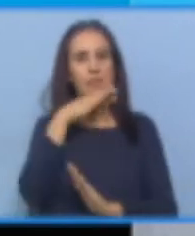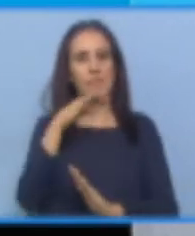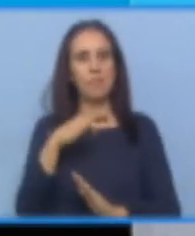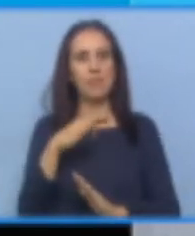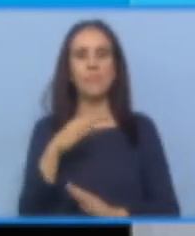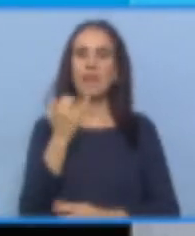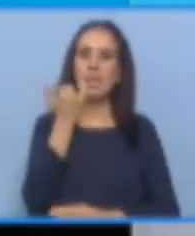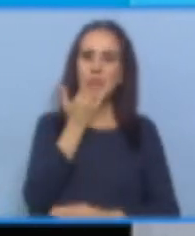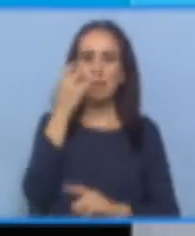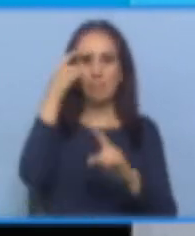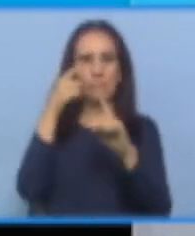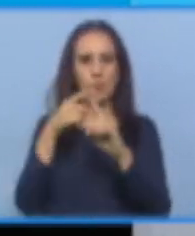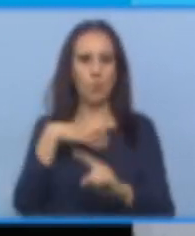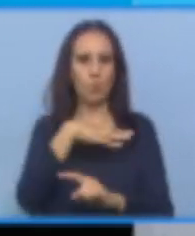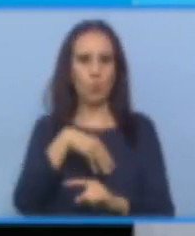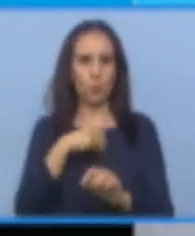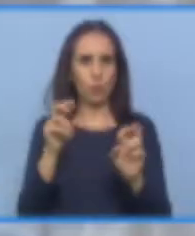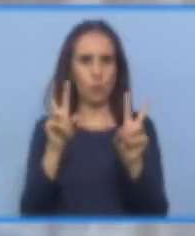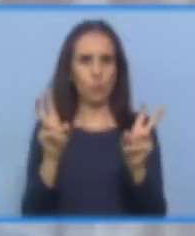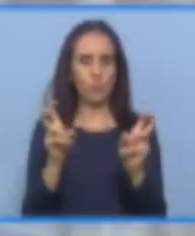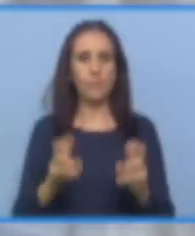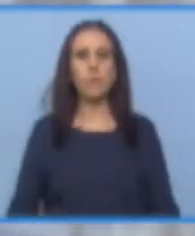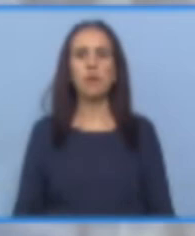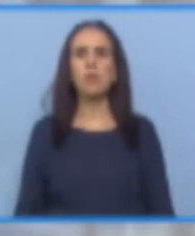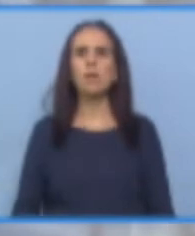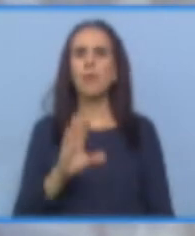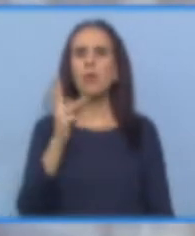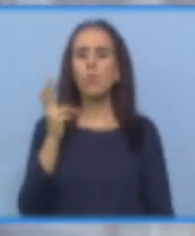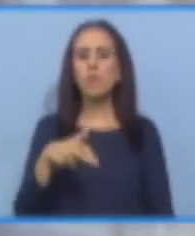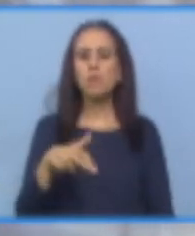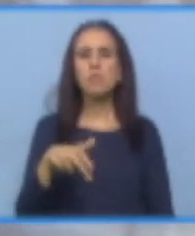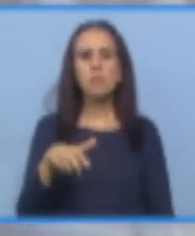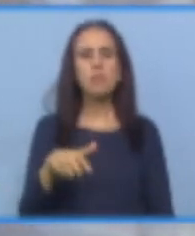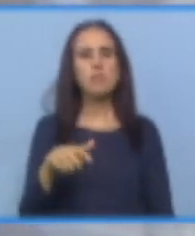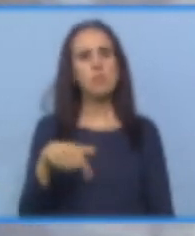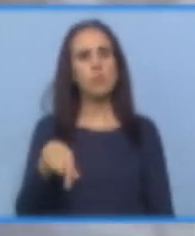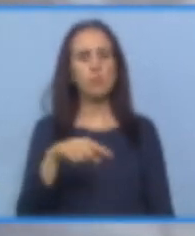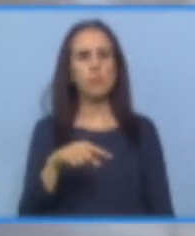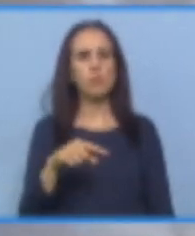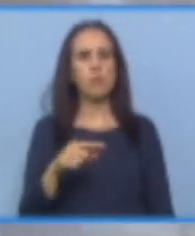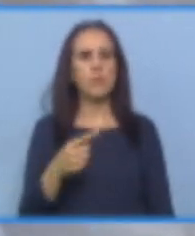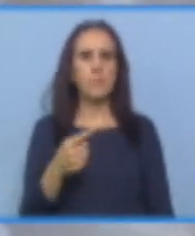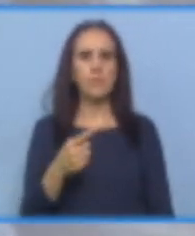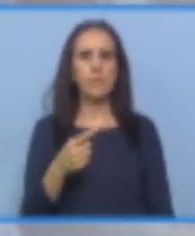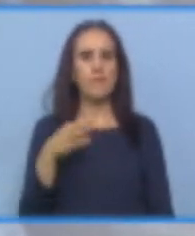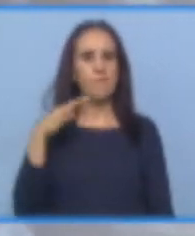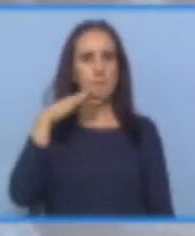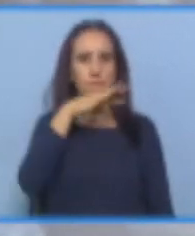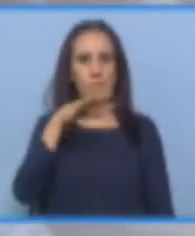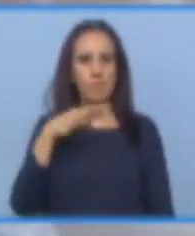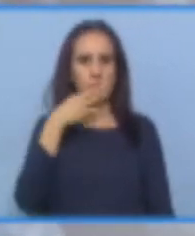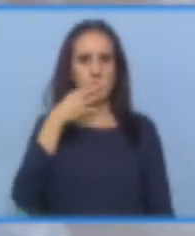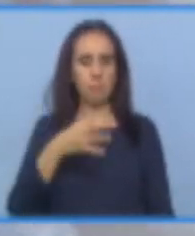para o mundo. Acontece, no entanto, num contexto de um maior acolhimento a todas as